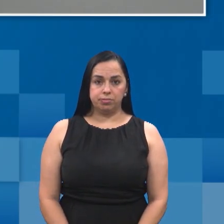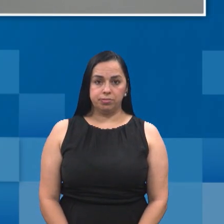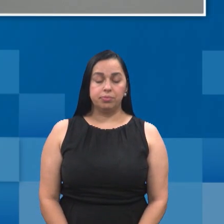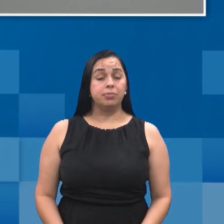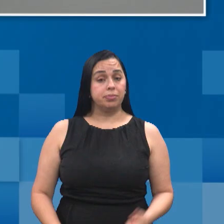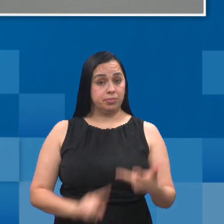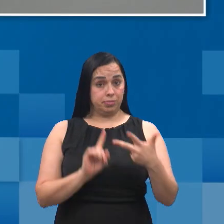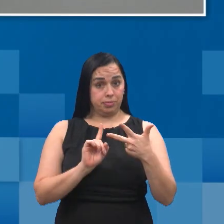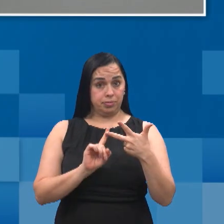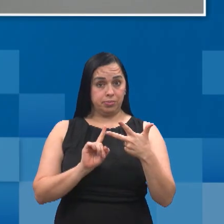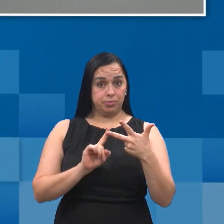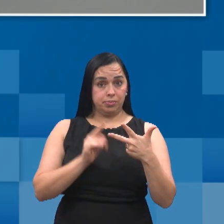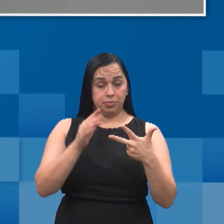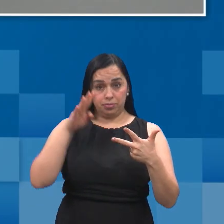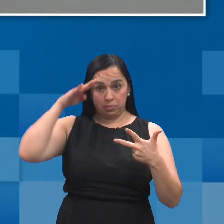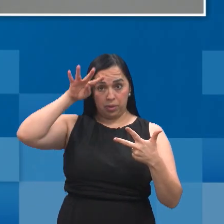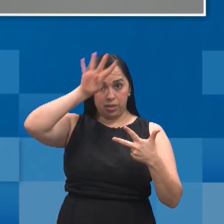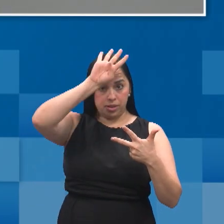Vereador Sena.